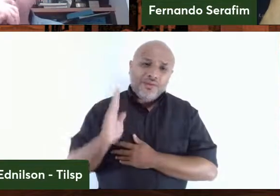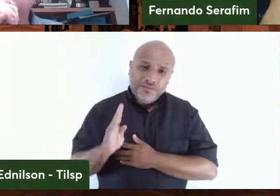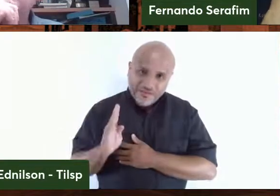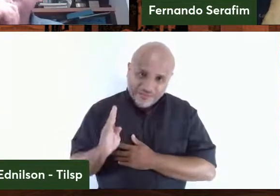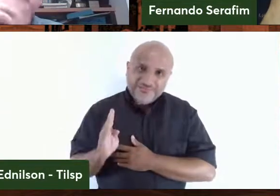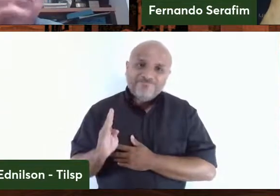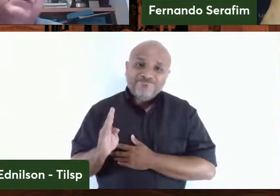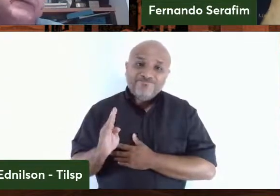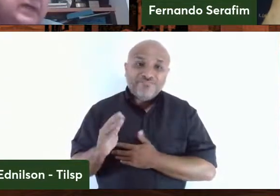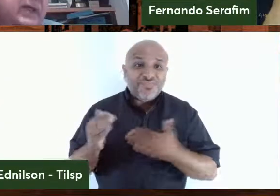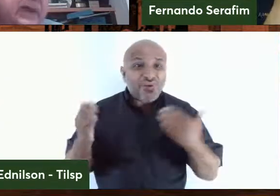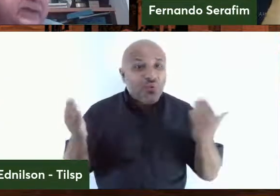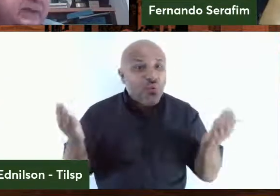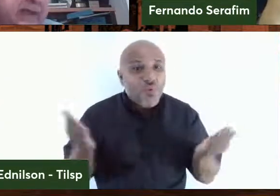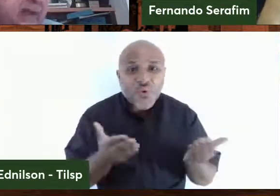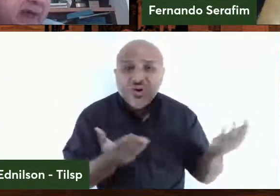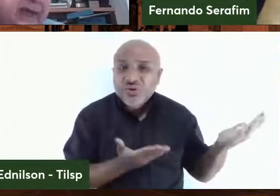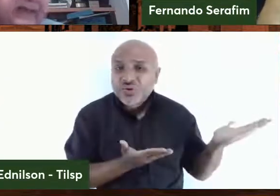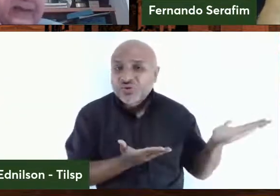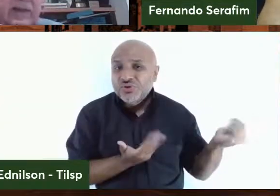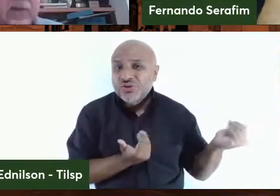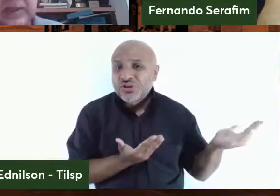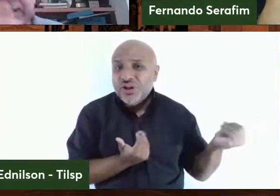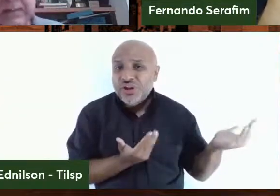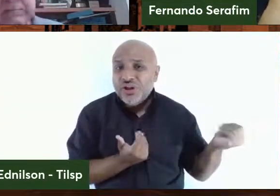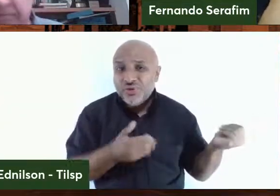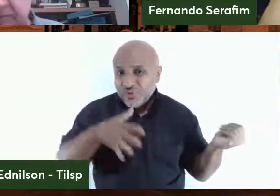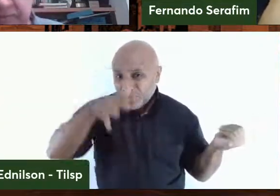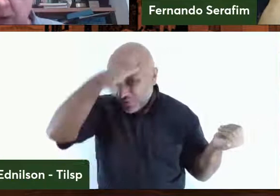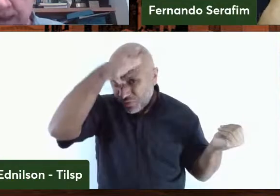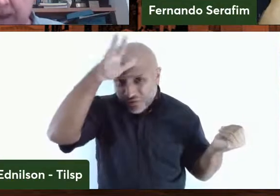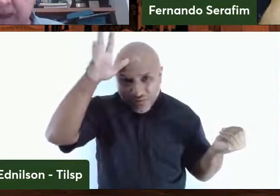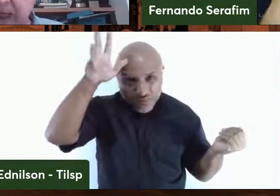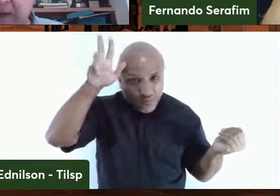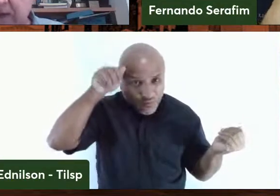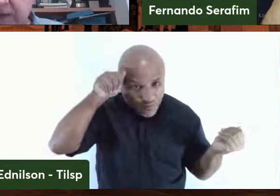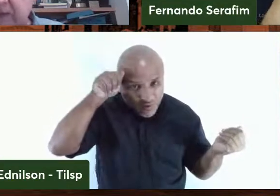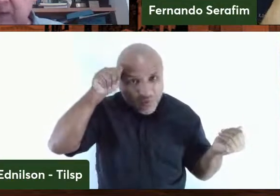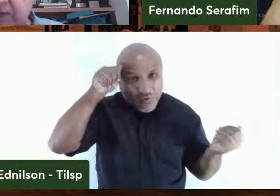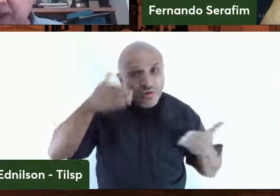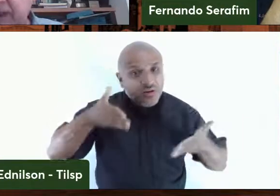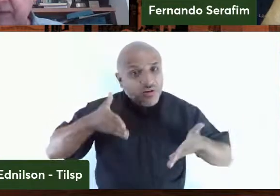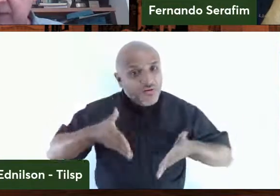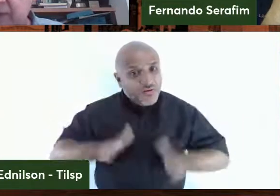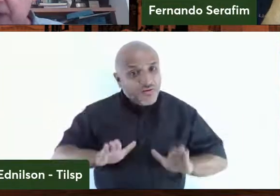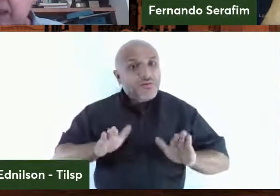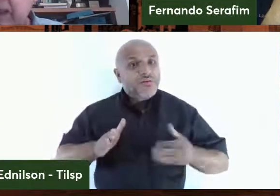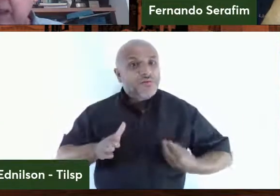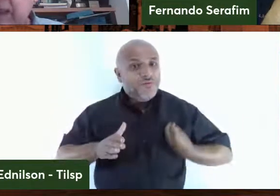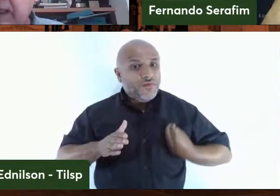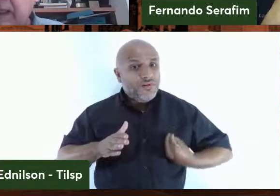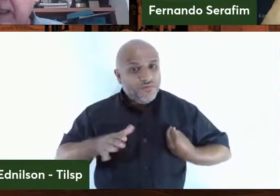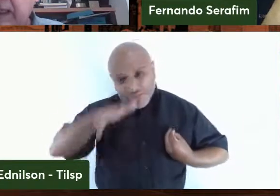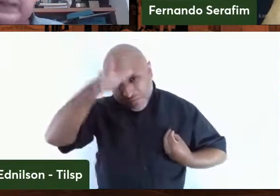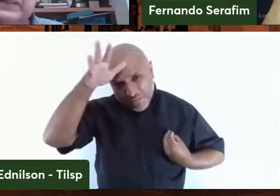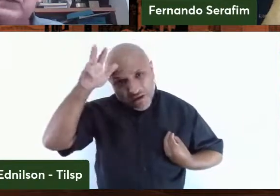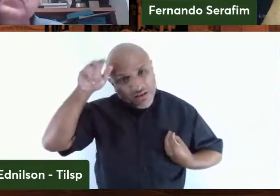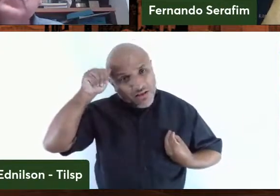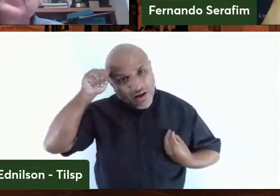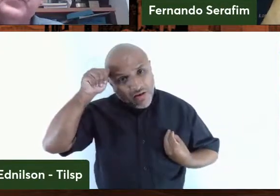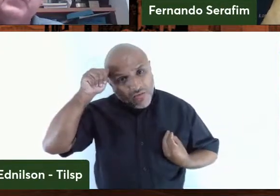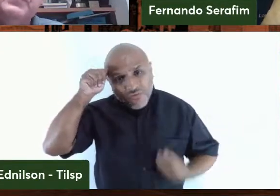Então, hoje, um jovem manauara ou que mora em Manaus há muito tempo,